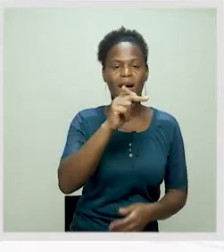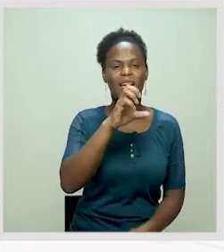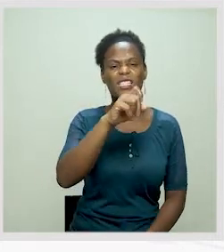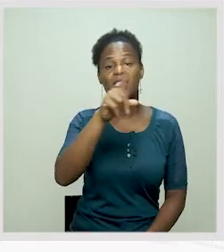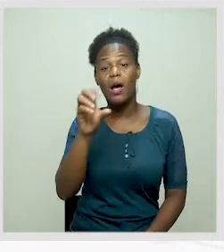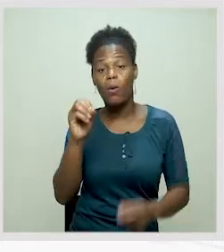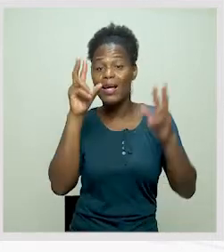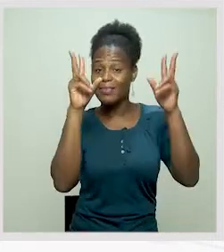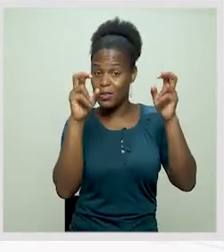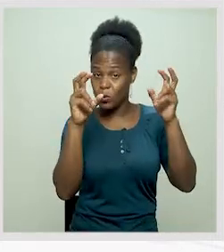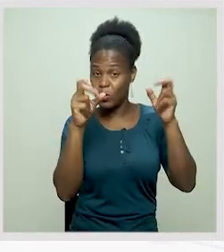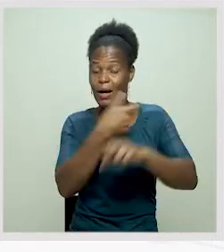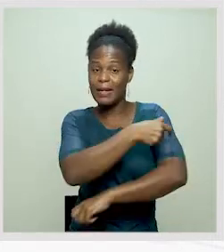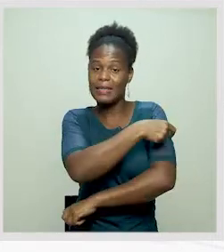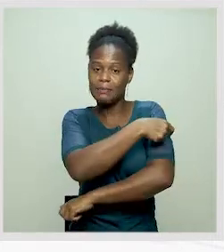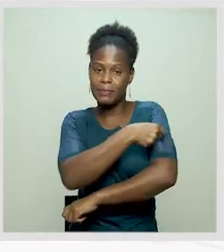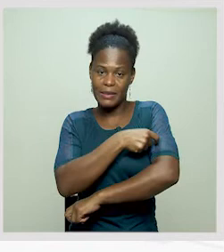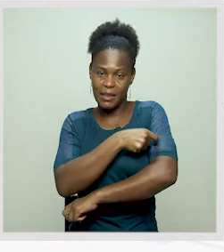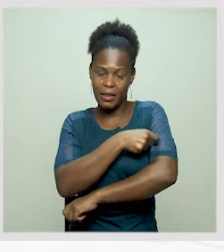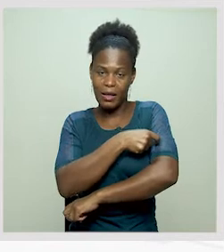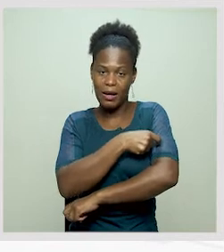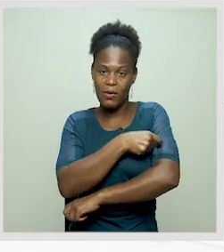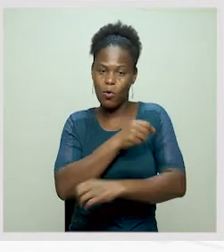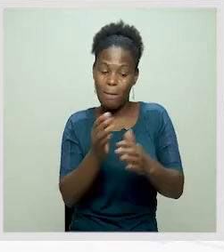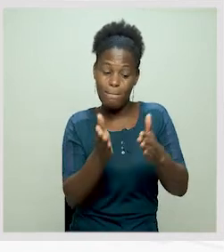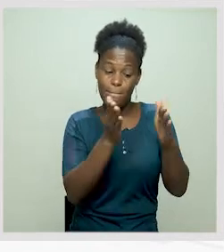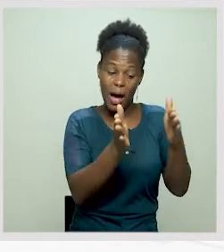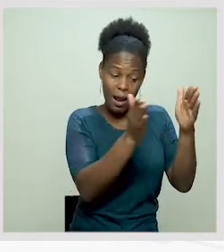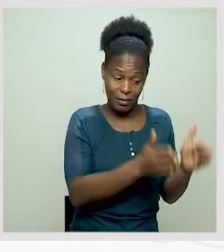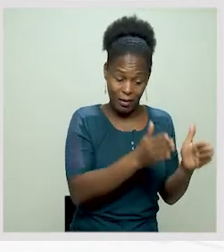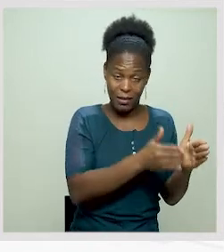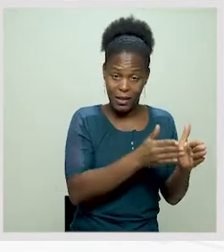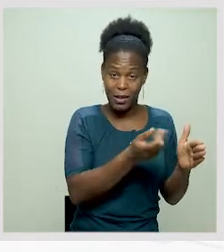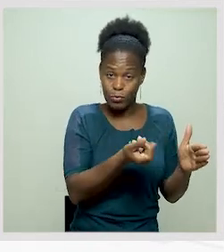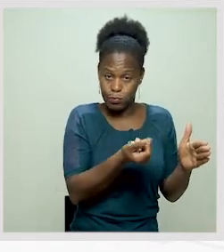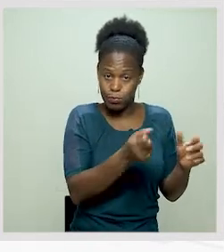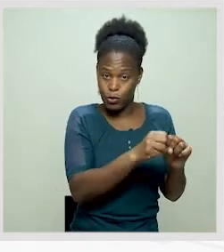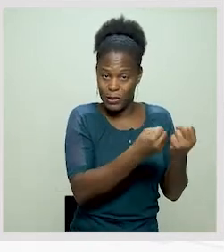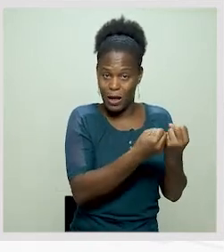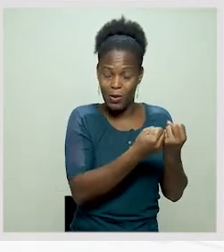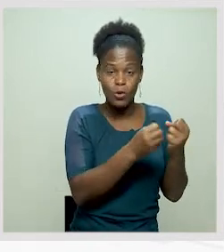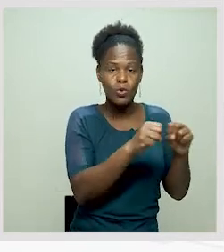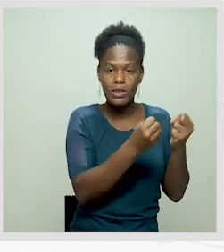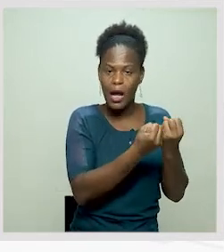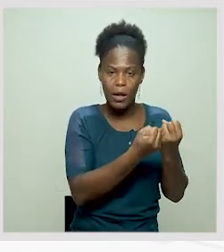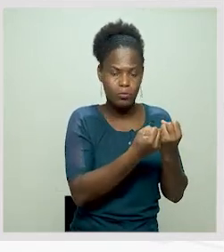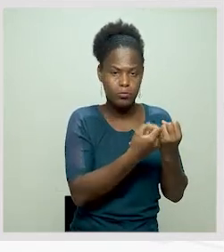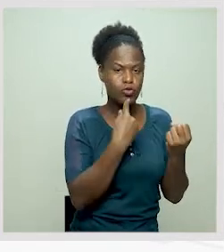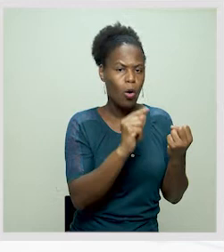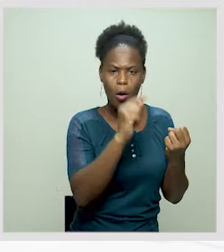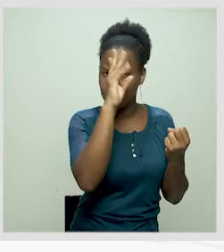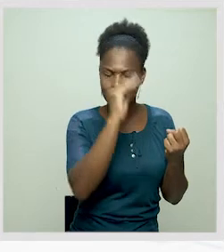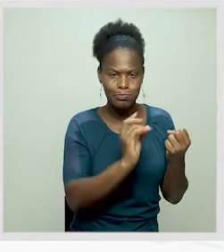título representativo de uma fração do capital social de uma sociedade anônima